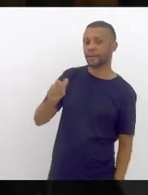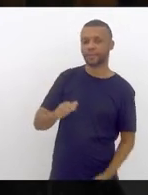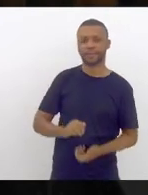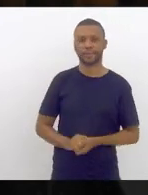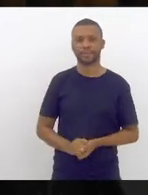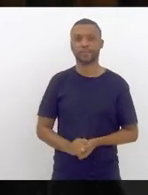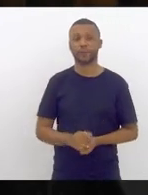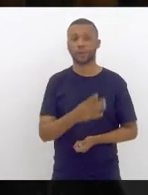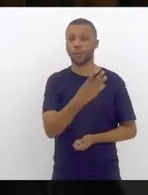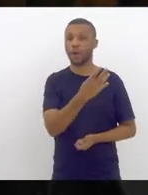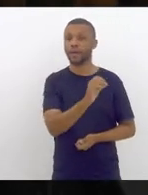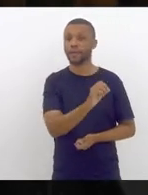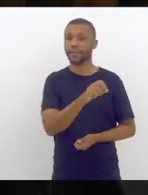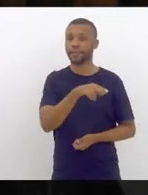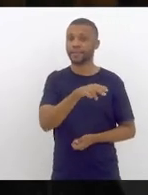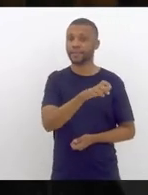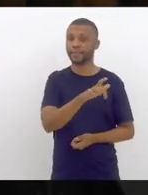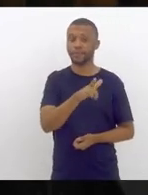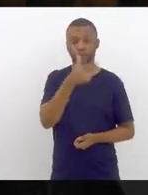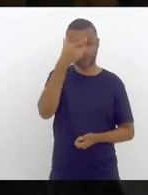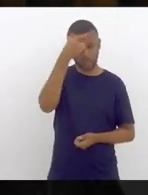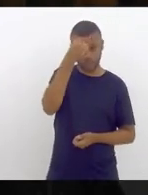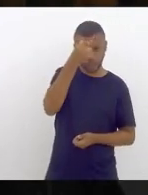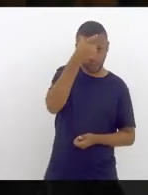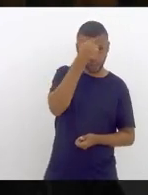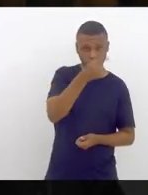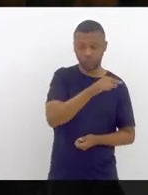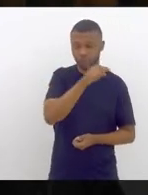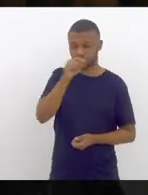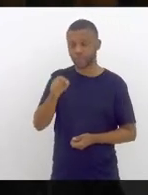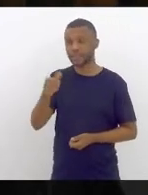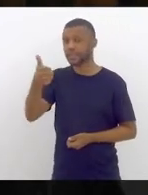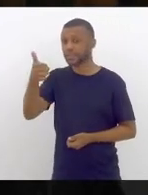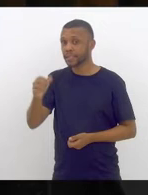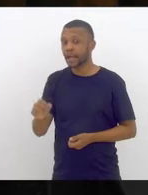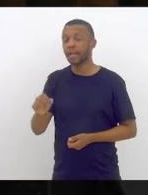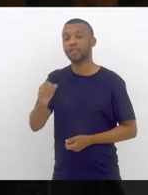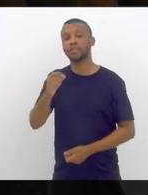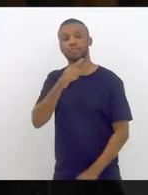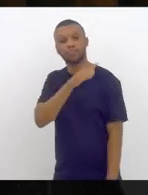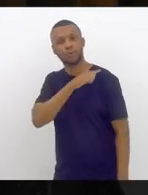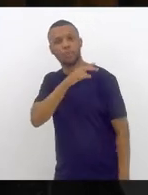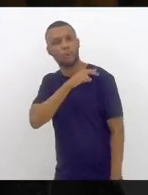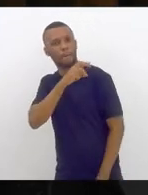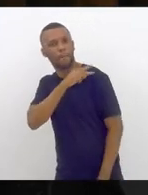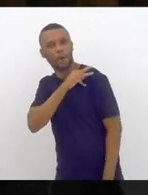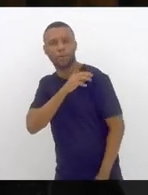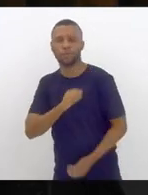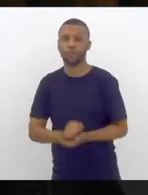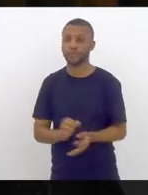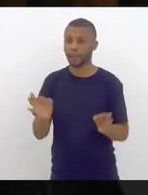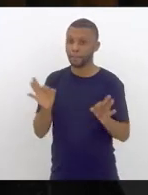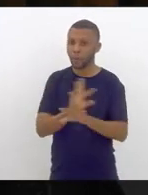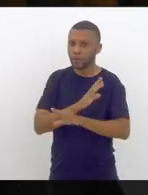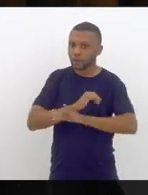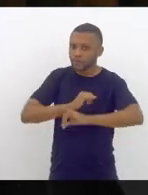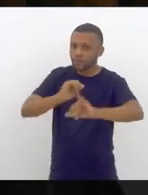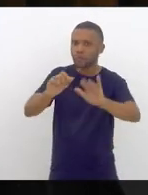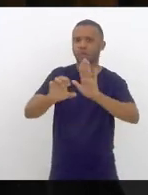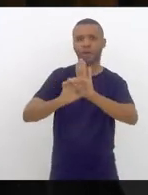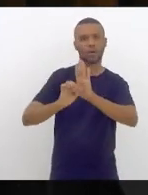nível superior e 10 de nível médio edital tá divulgado